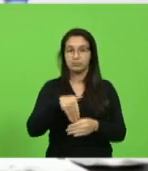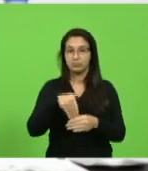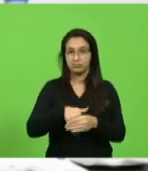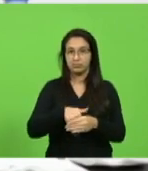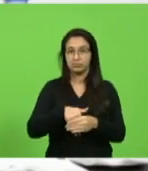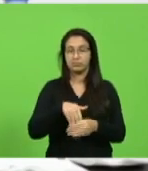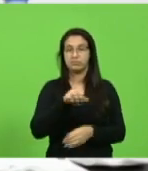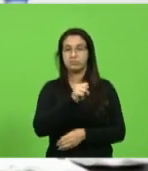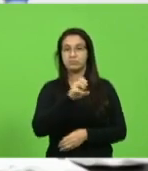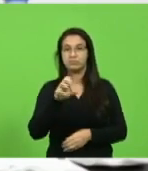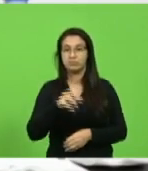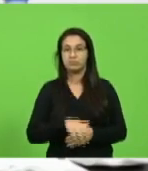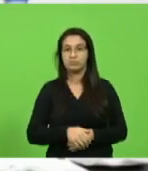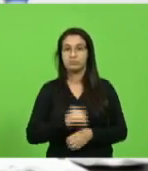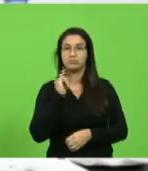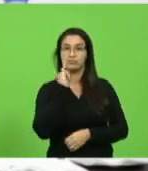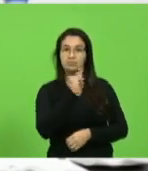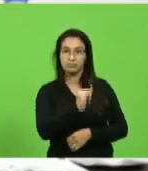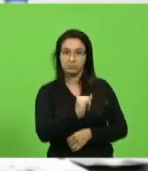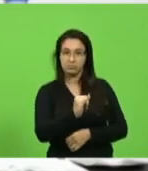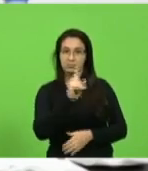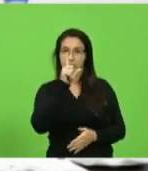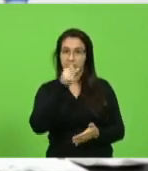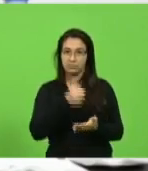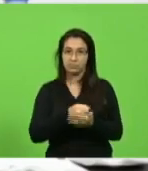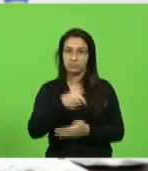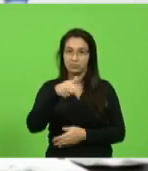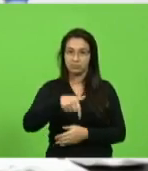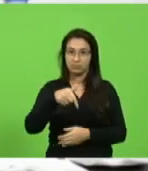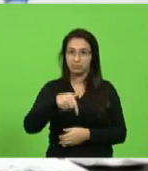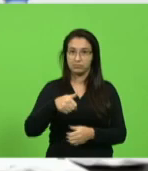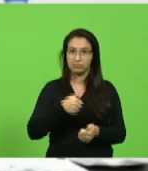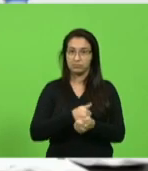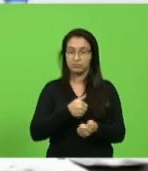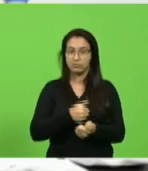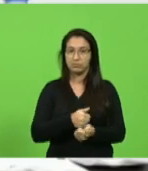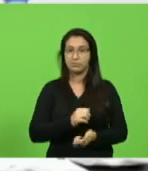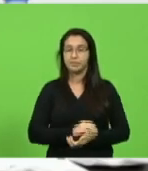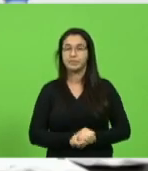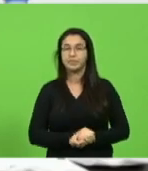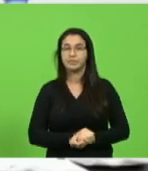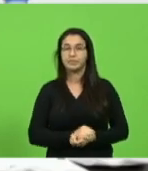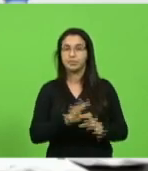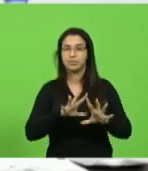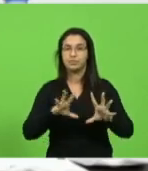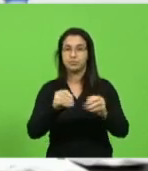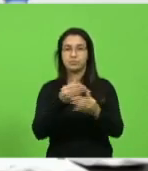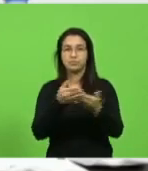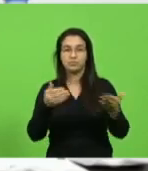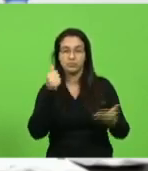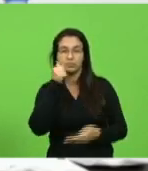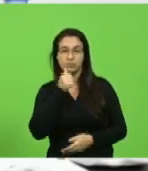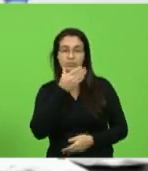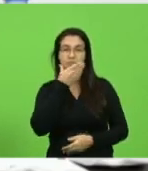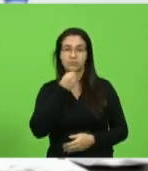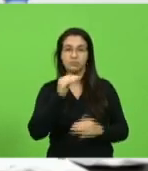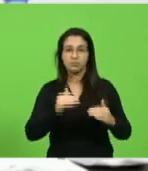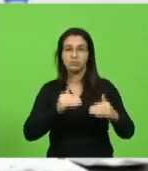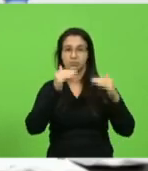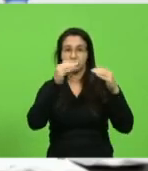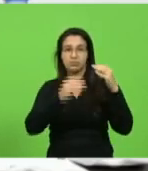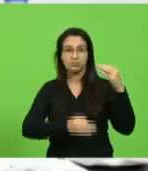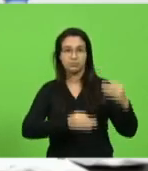dando ciência dos termos dessa decisão a que horas de vagador os teores de vagadores